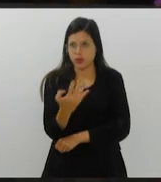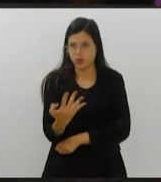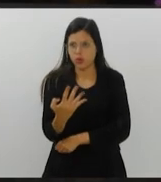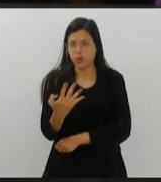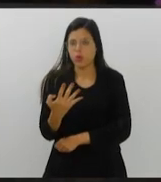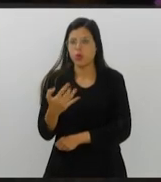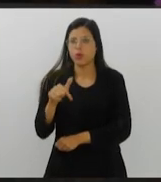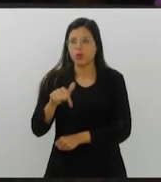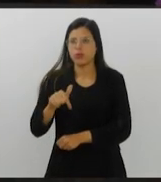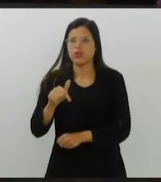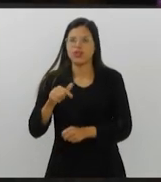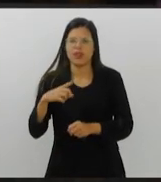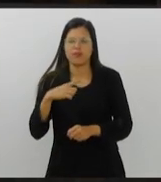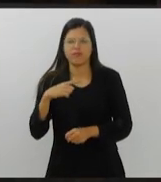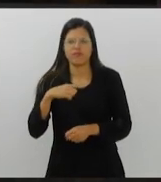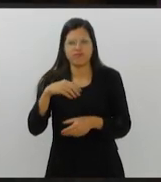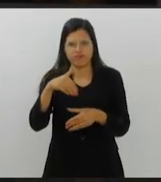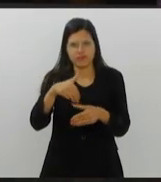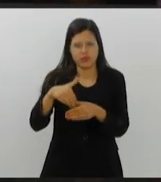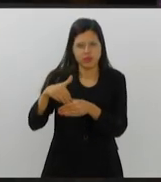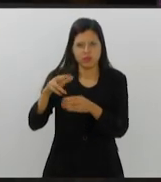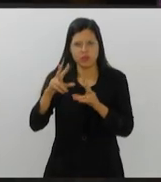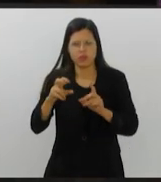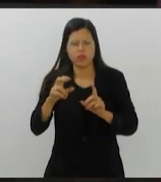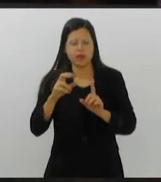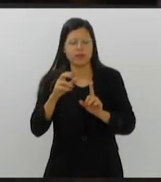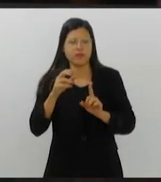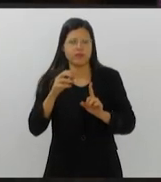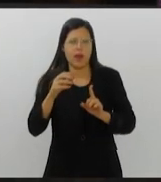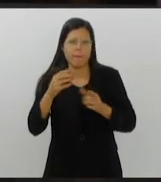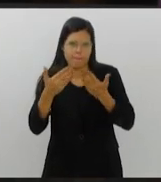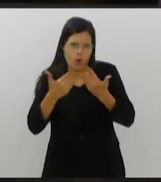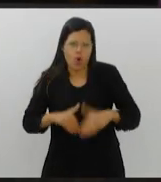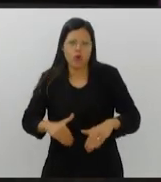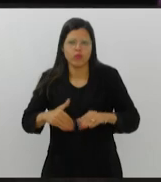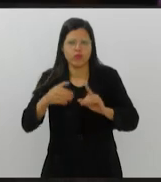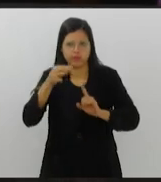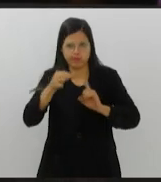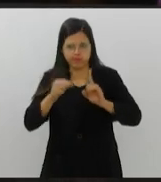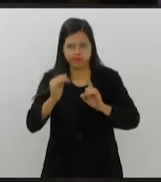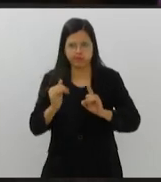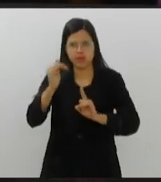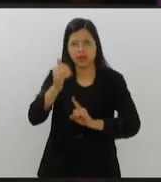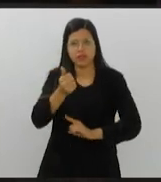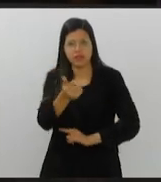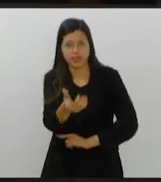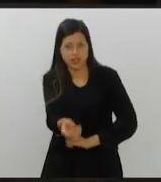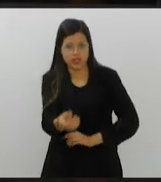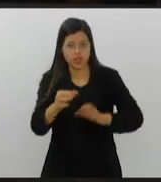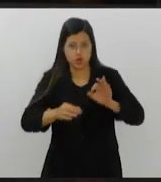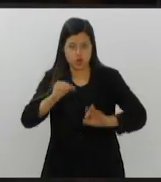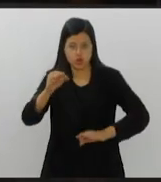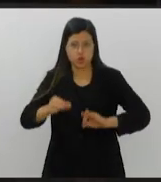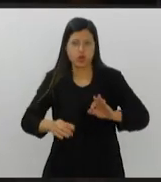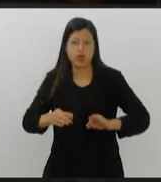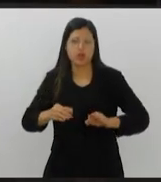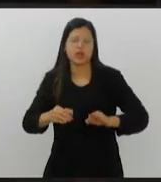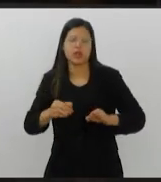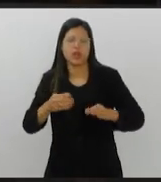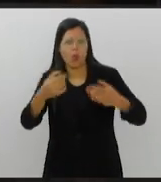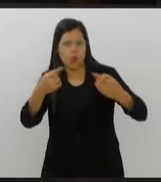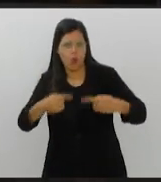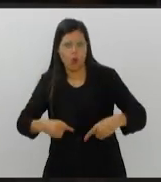concorreu ao cargo de desembargadora, ela estava entre as 16 juízas candidatas à promoção por